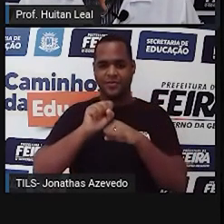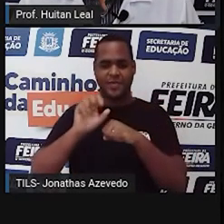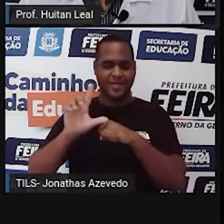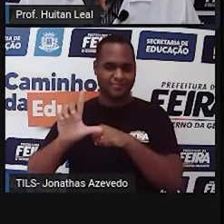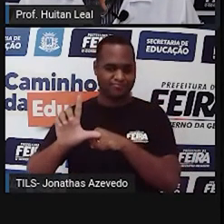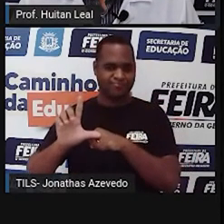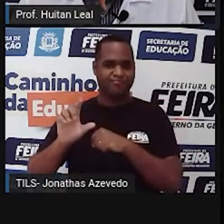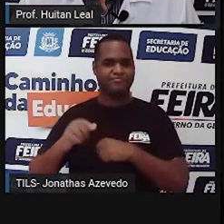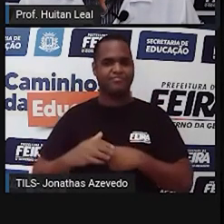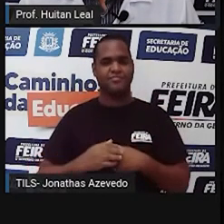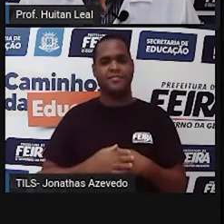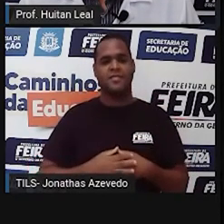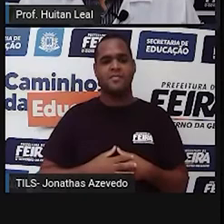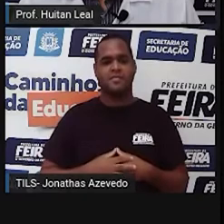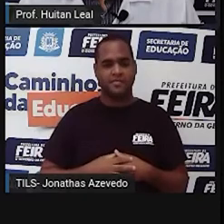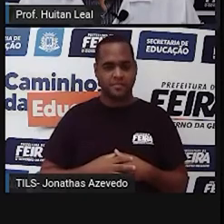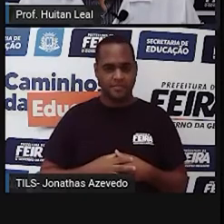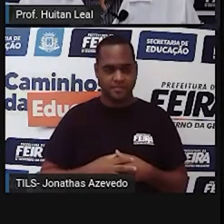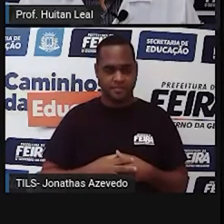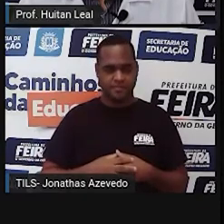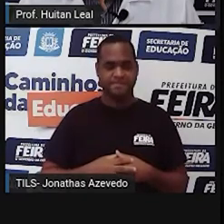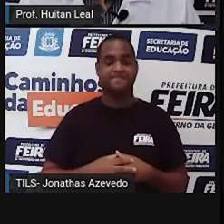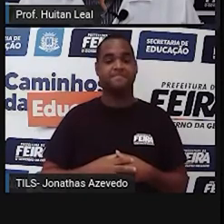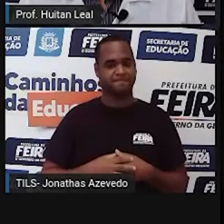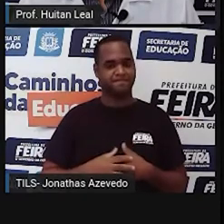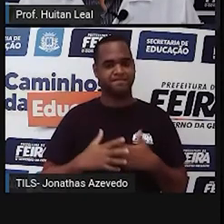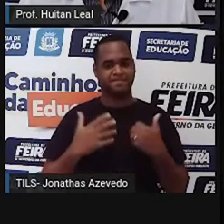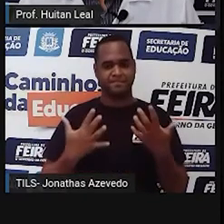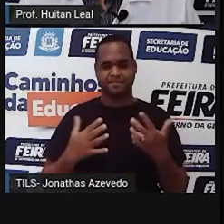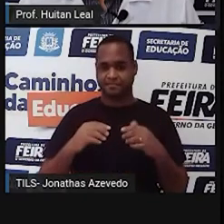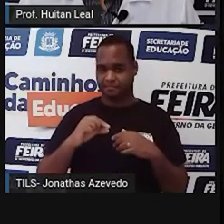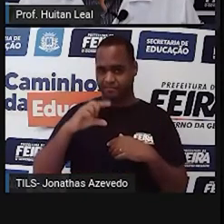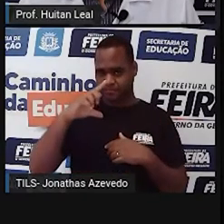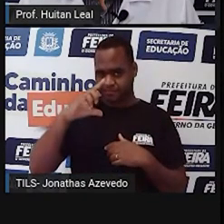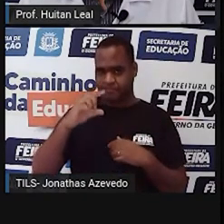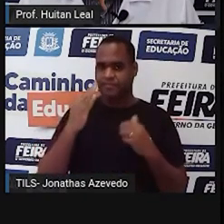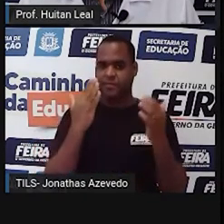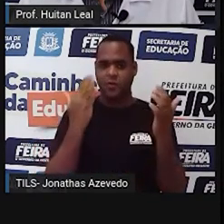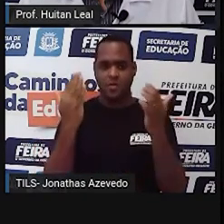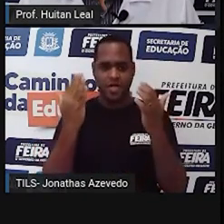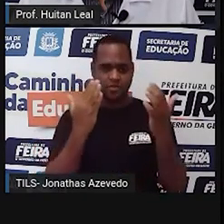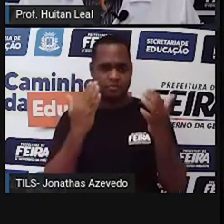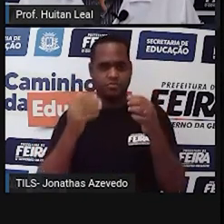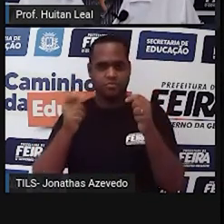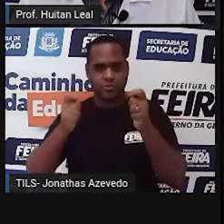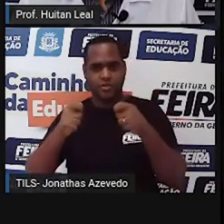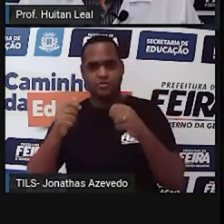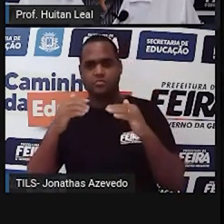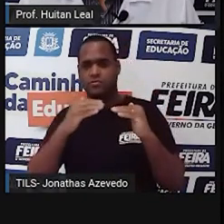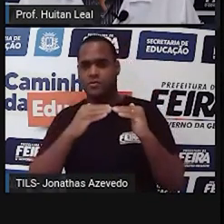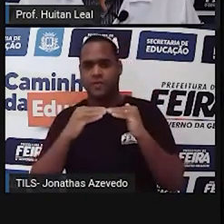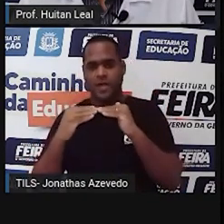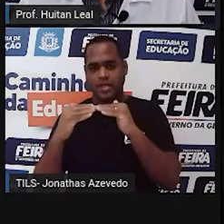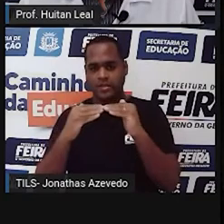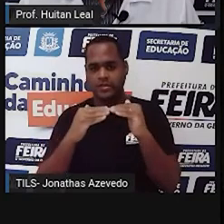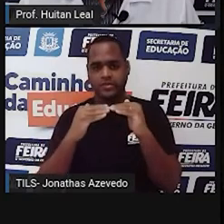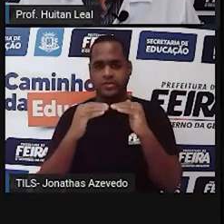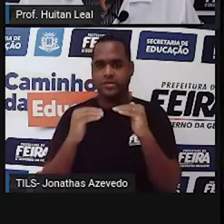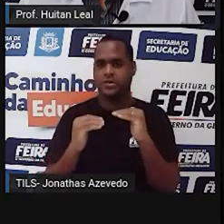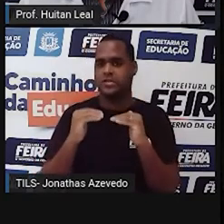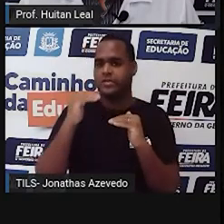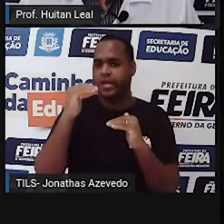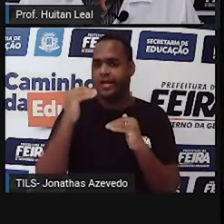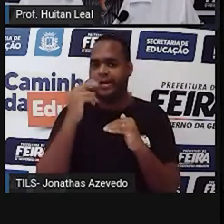o superlativo. Não é? Grau comparativo. O grau comparativo pode ser de igualdade,